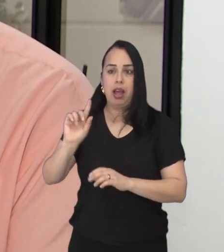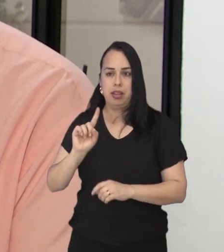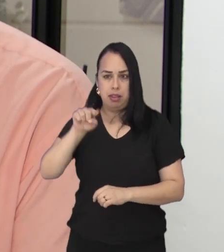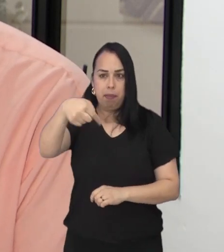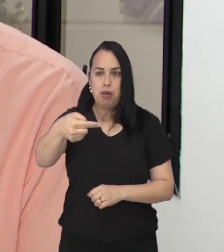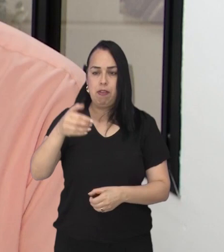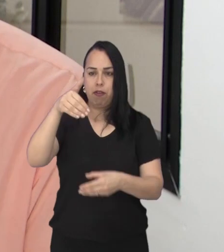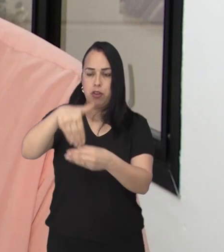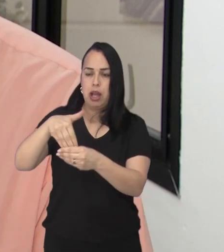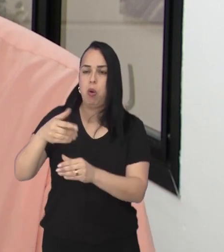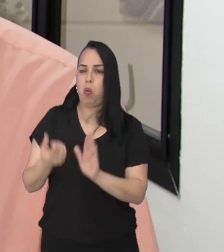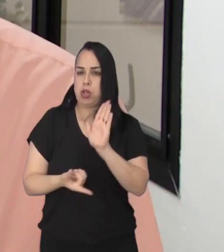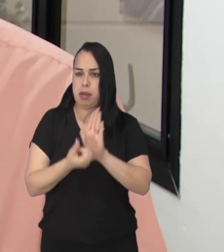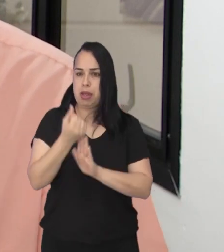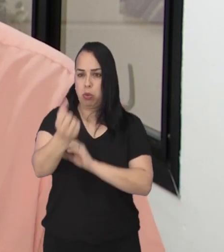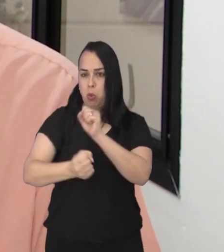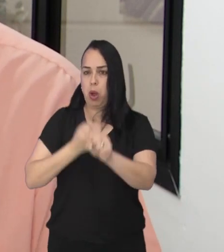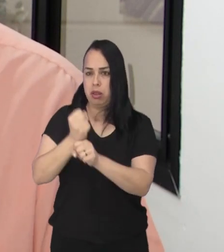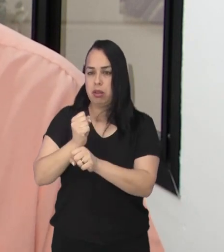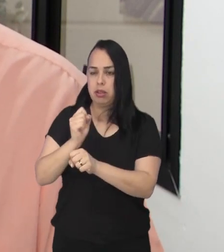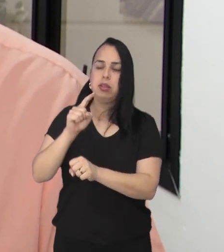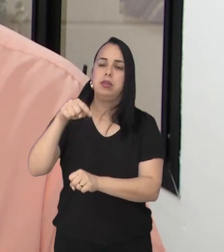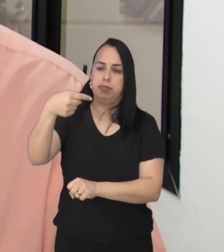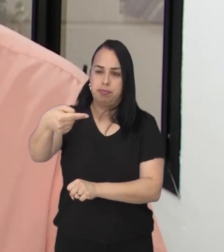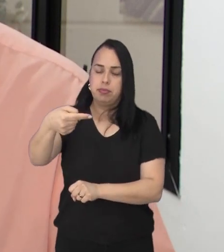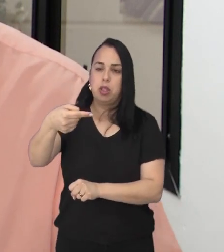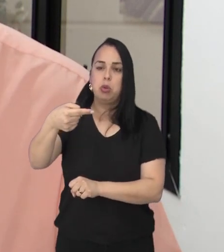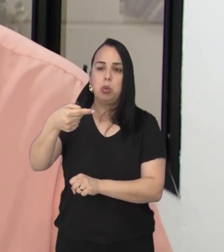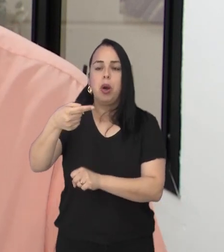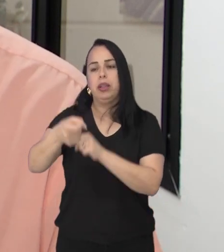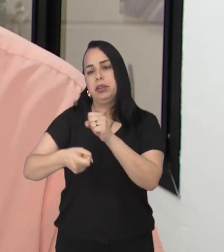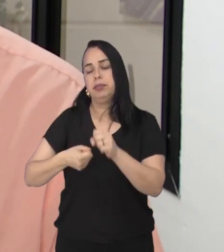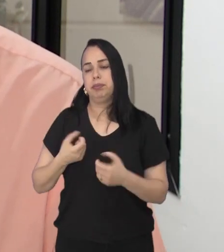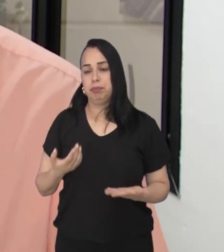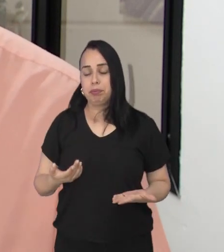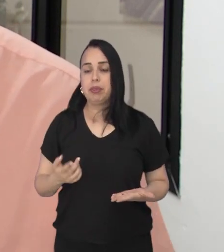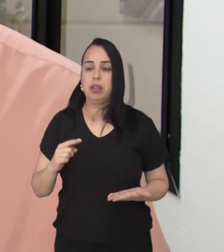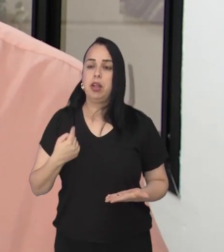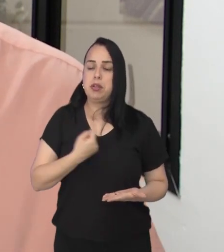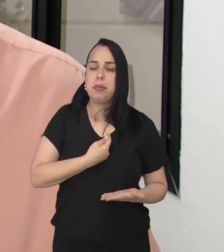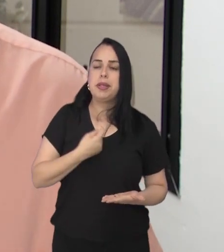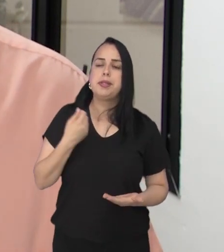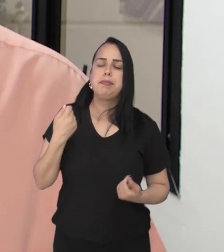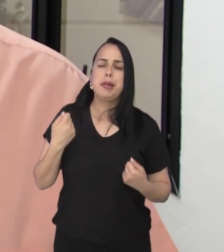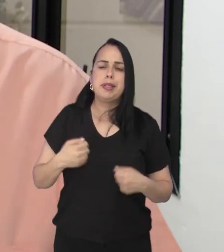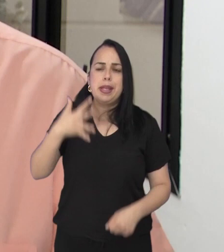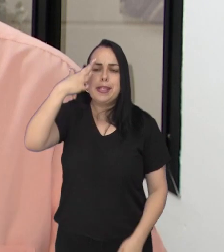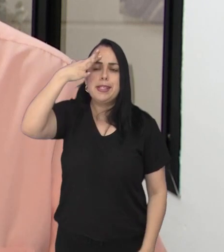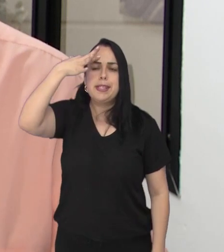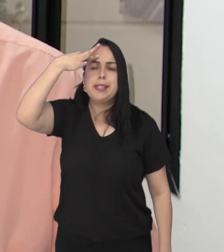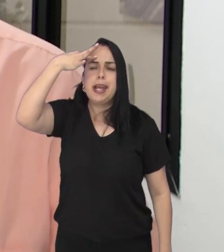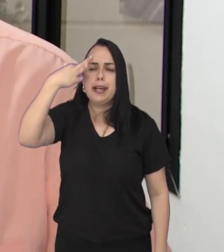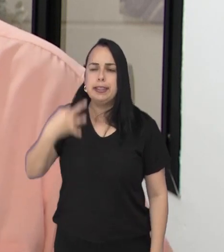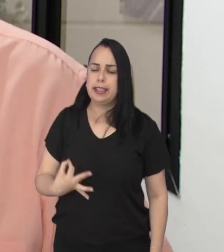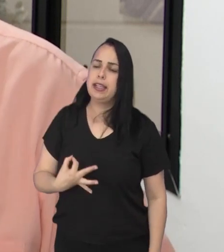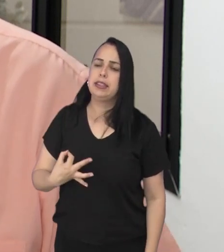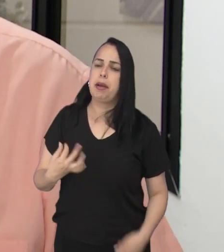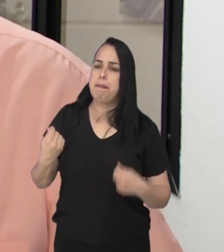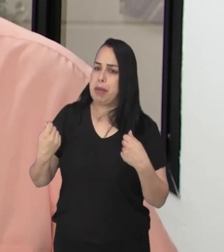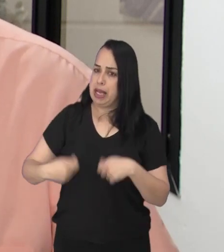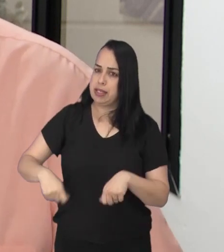votando o orçamento anual do exercício de 2024 e nós temos que ter a